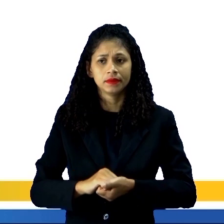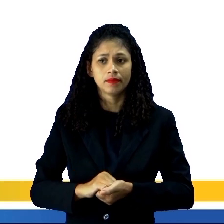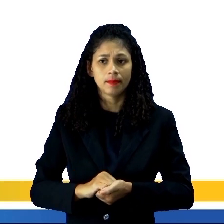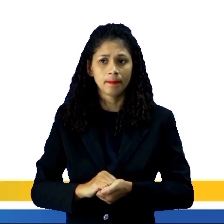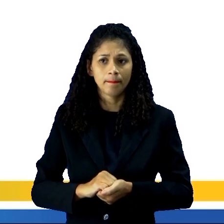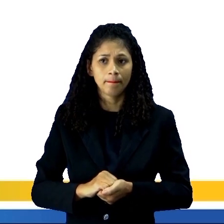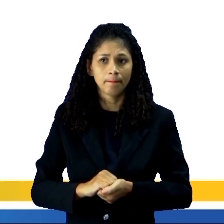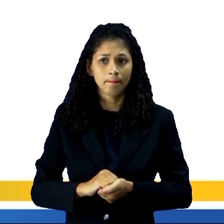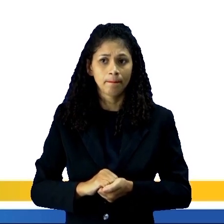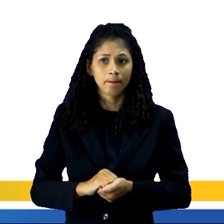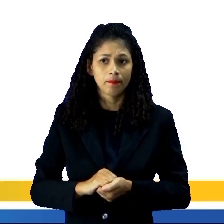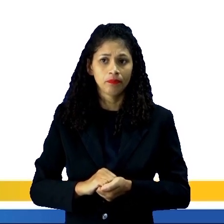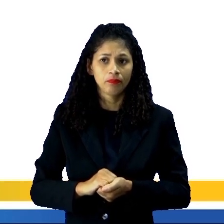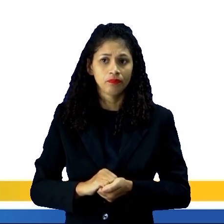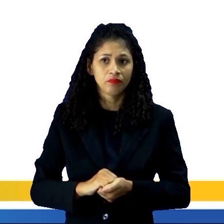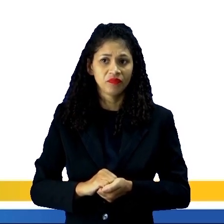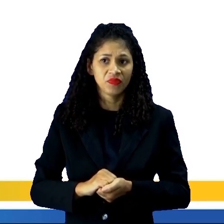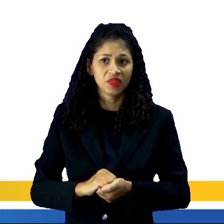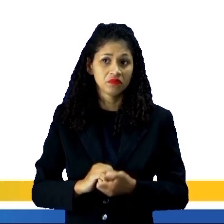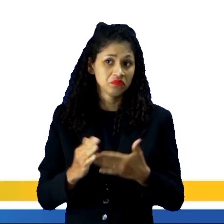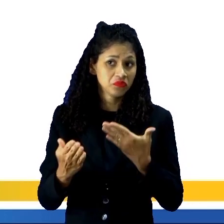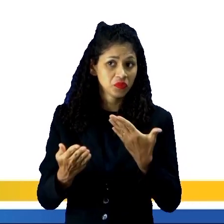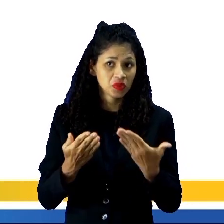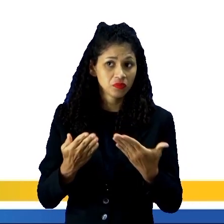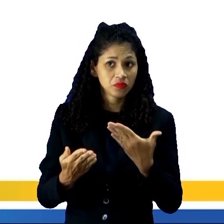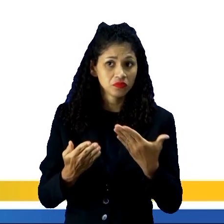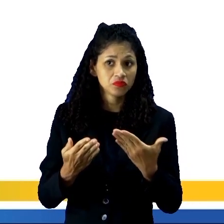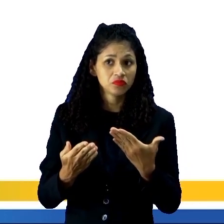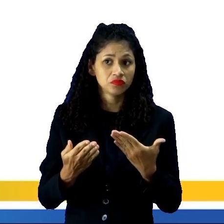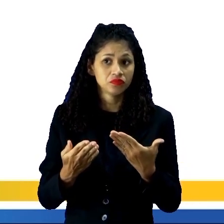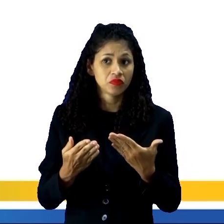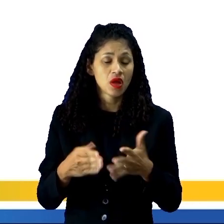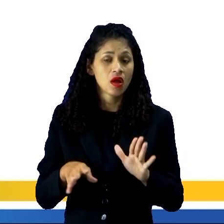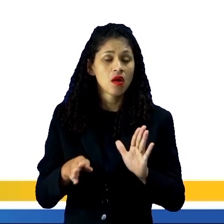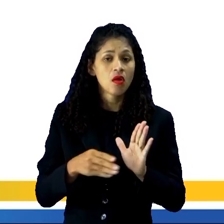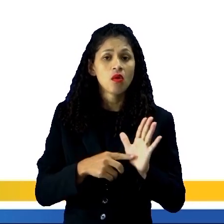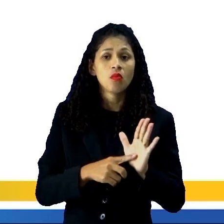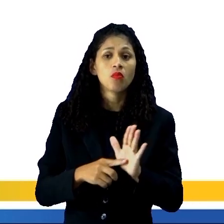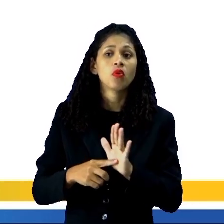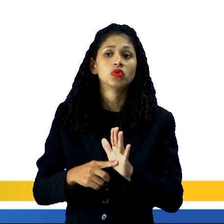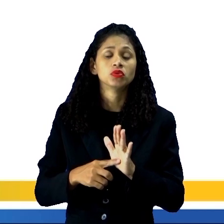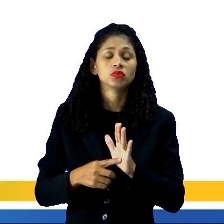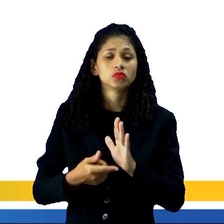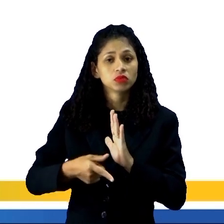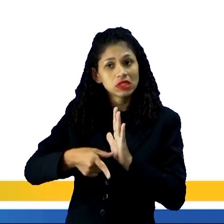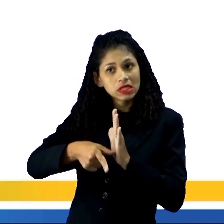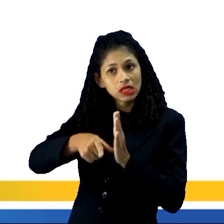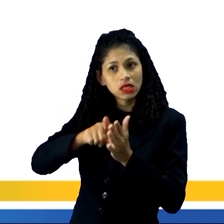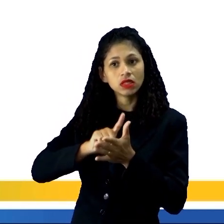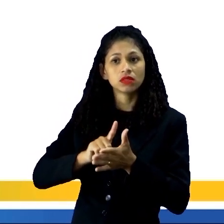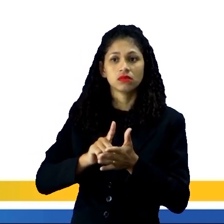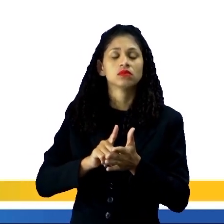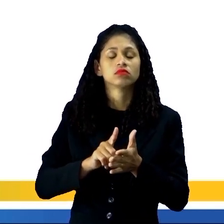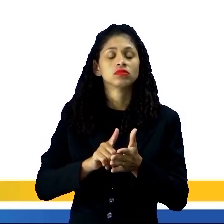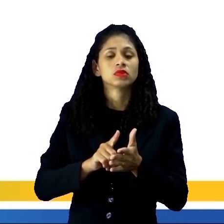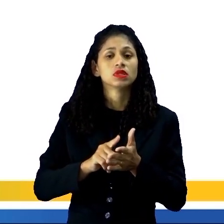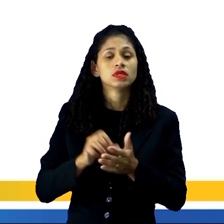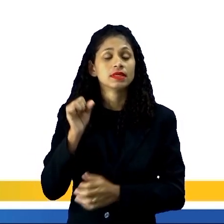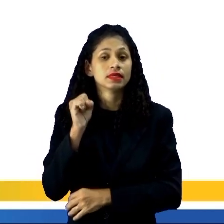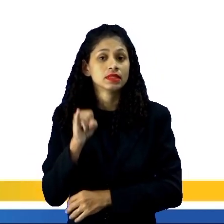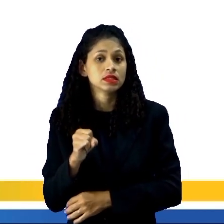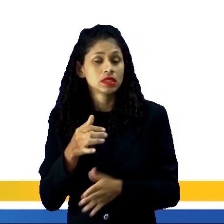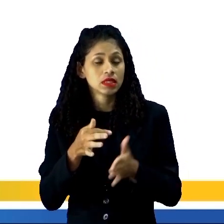Qual pronome relativo devemos usar? Ele é determinado pelo que antecede e se a cláusula dependente é